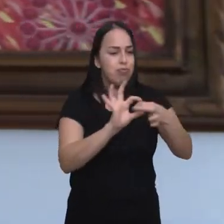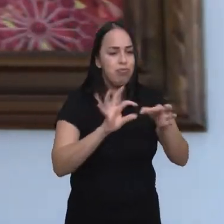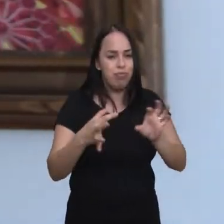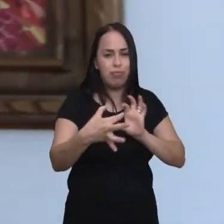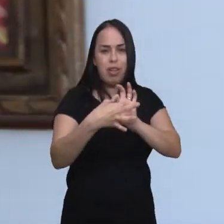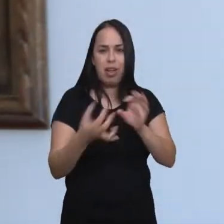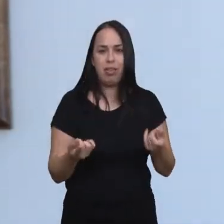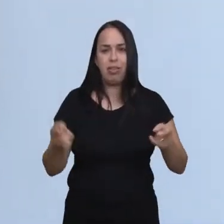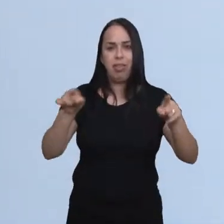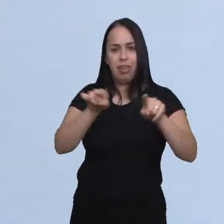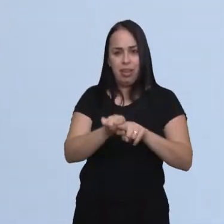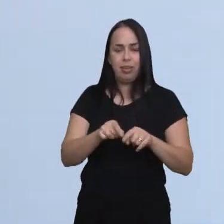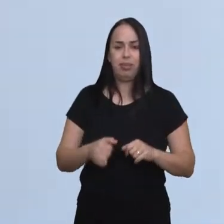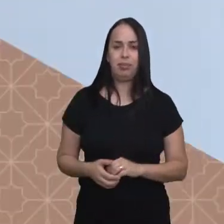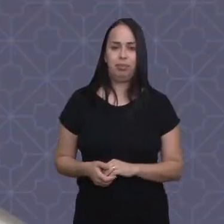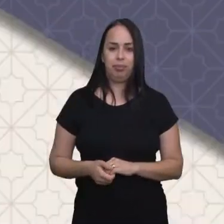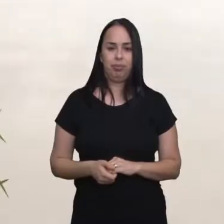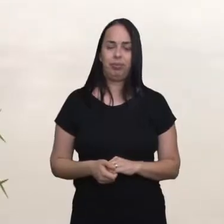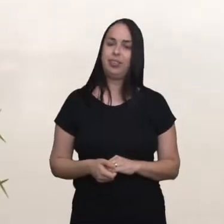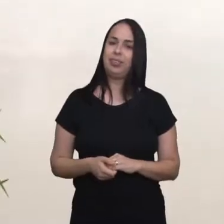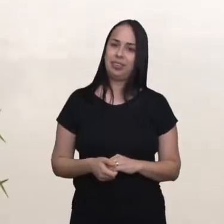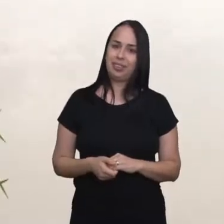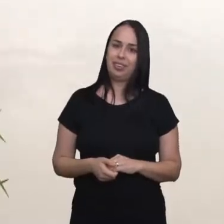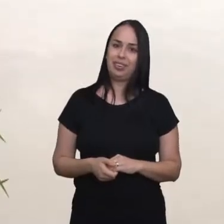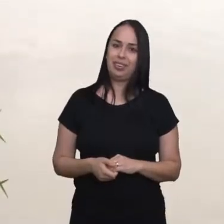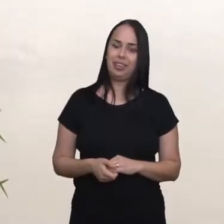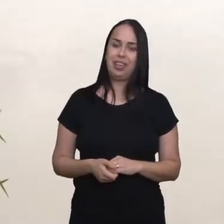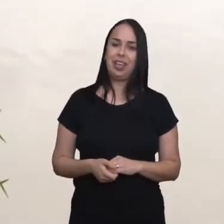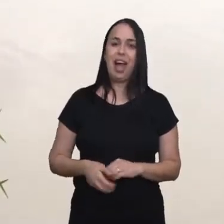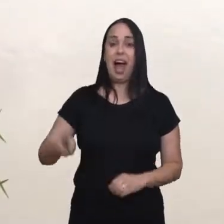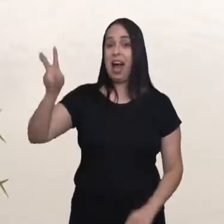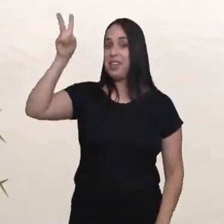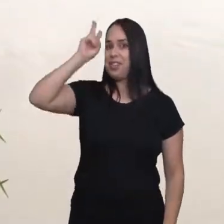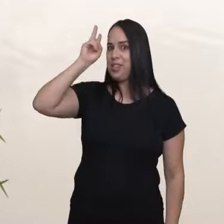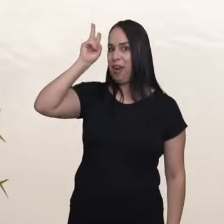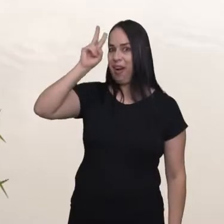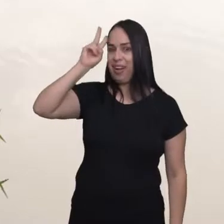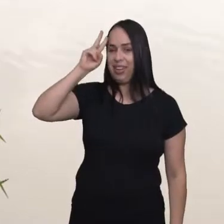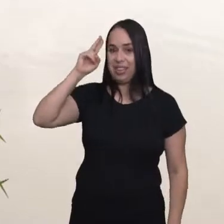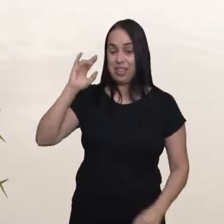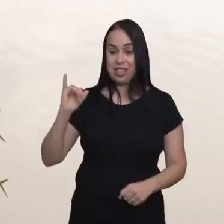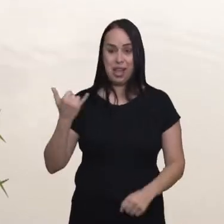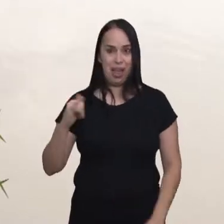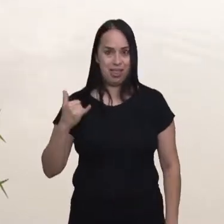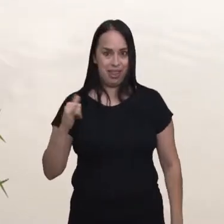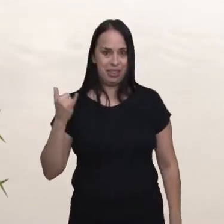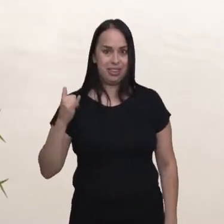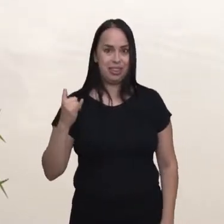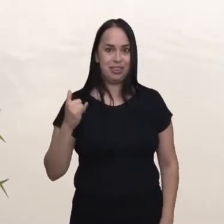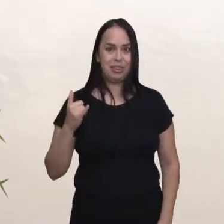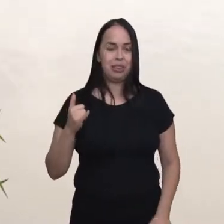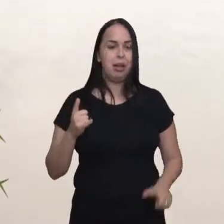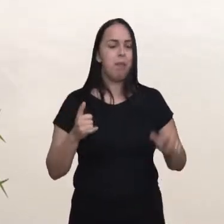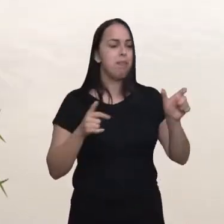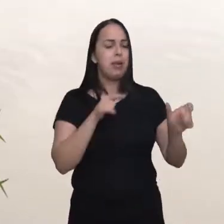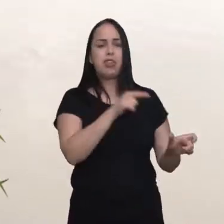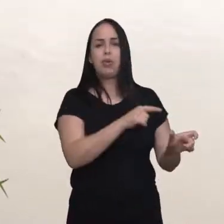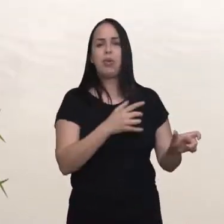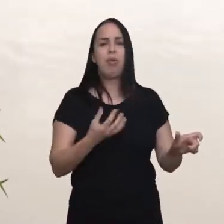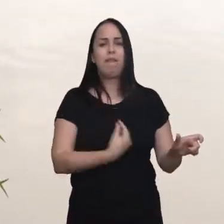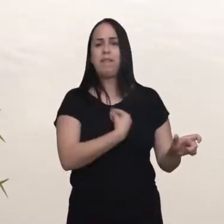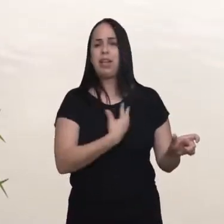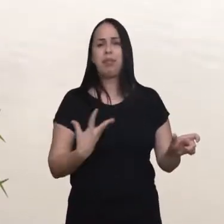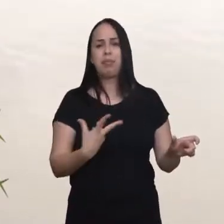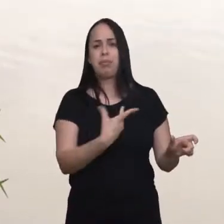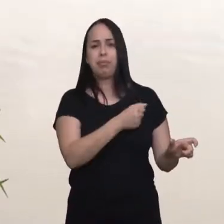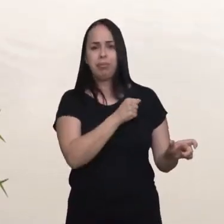cultural que é Santana hoje. E essas foram as histórias do bairro de Santana. Pessoas com uma trajetória linda